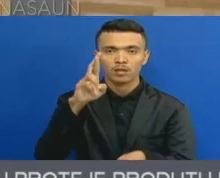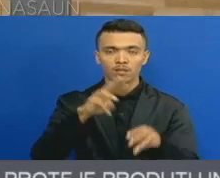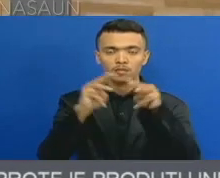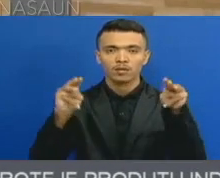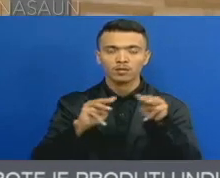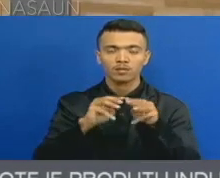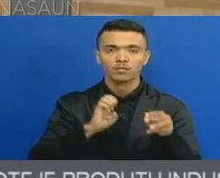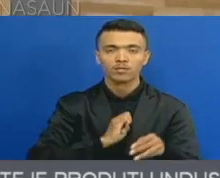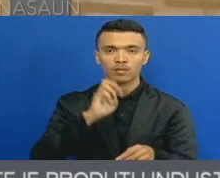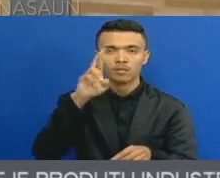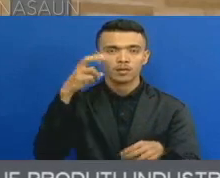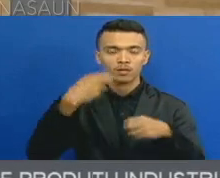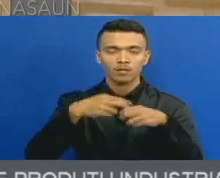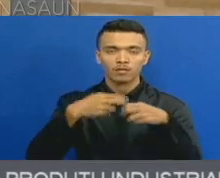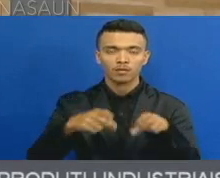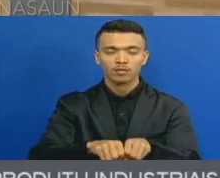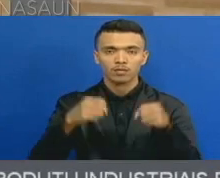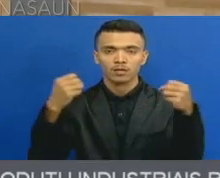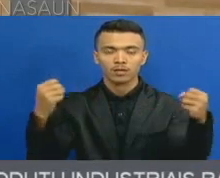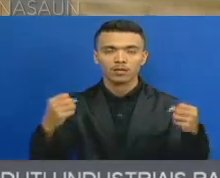Município Hermera ameaça Coto.